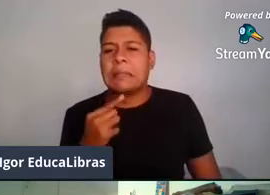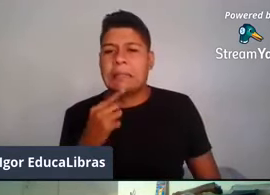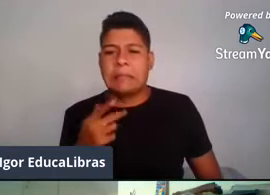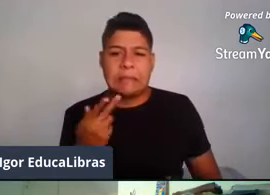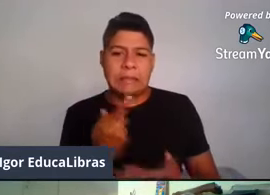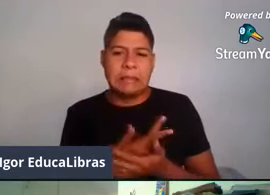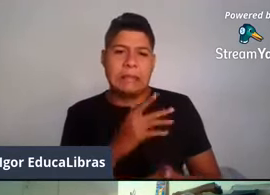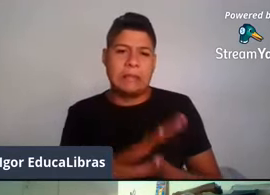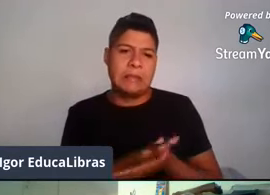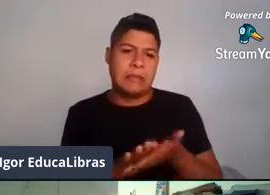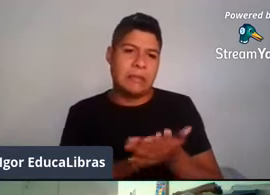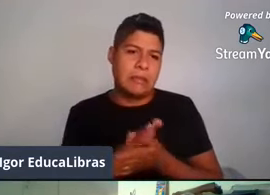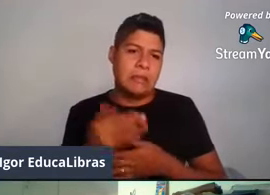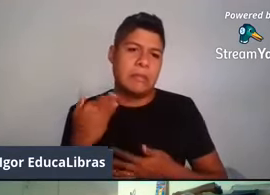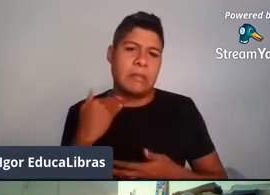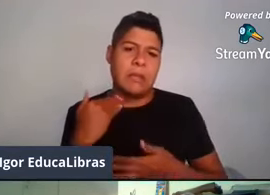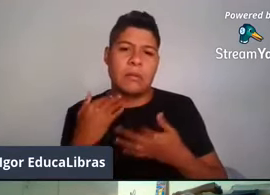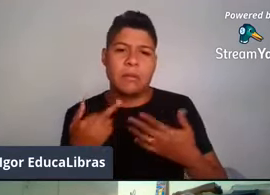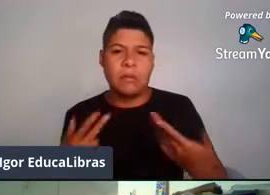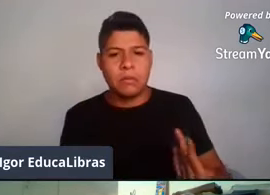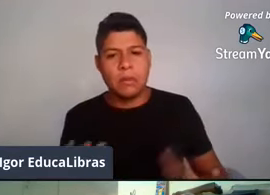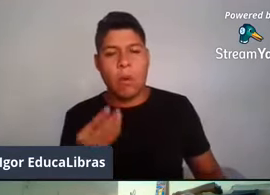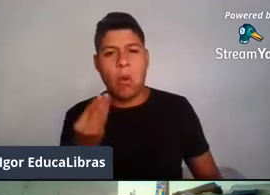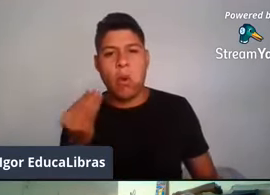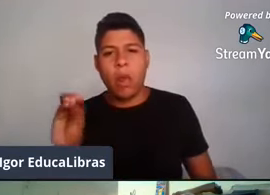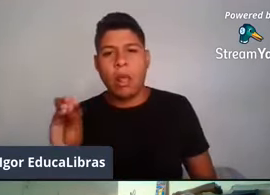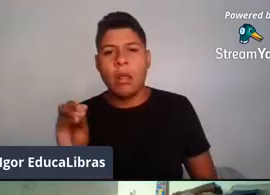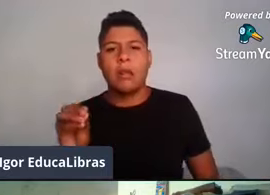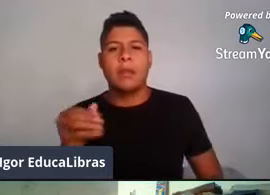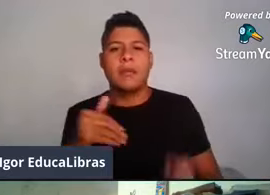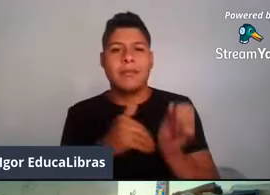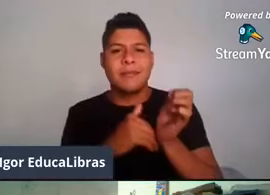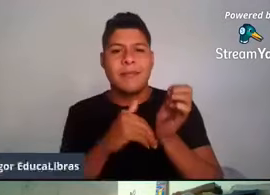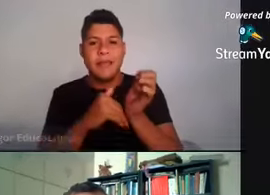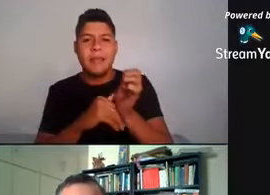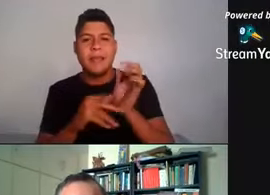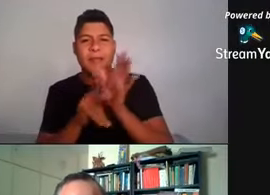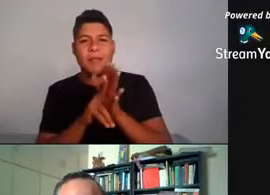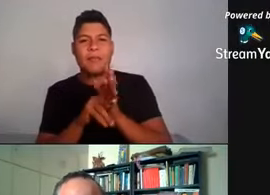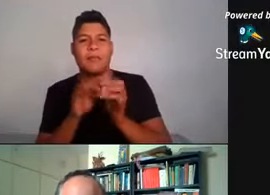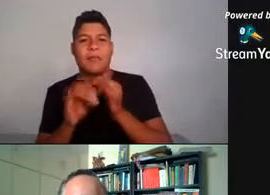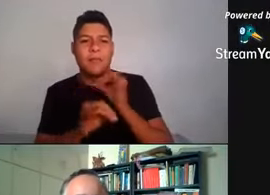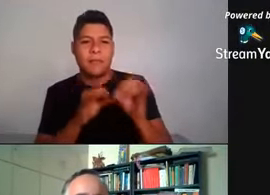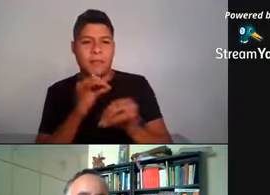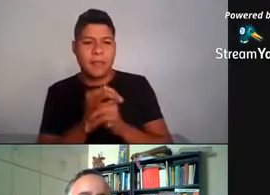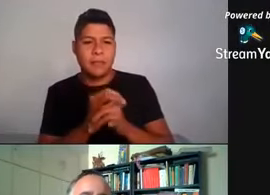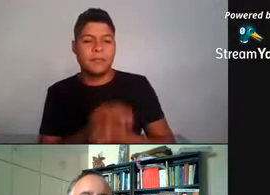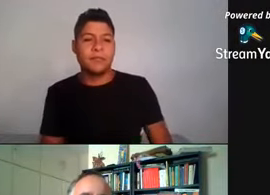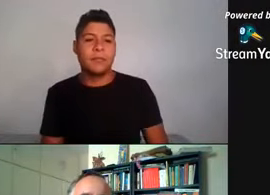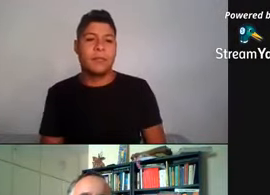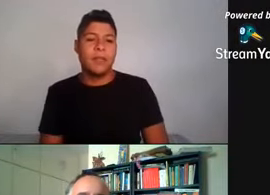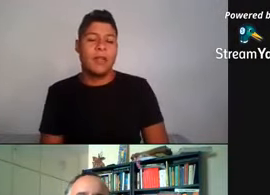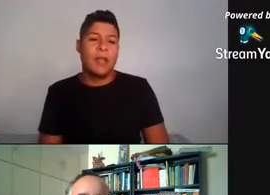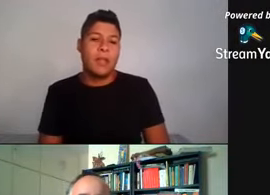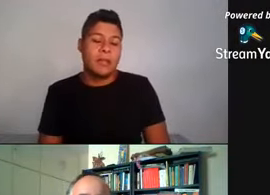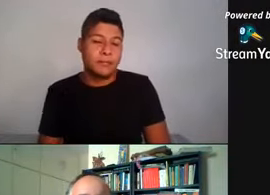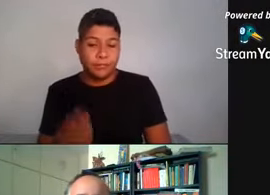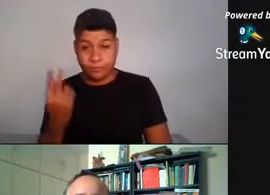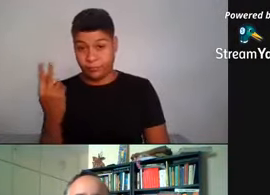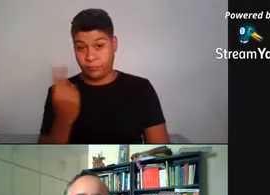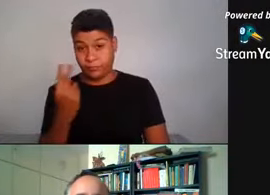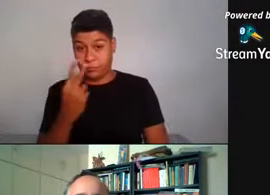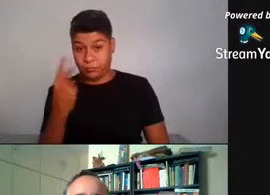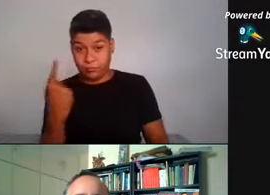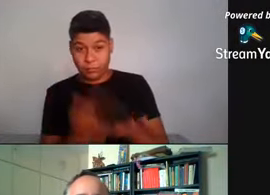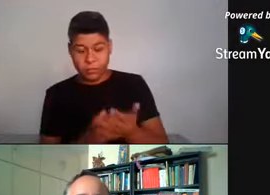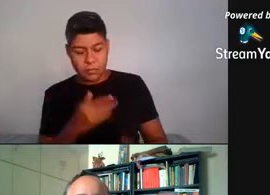nos bancos, eles não roubassem a sua senha agora pela internet, enfim. Mas aí, eu e ela fomos falar